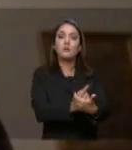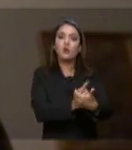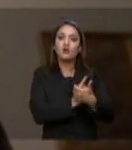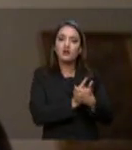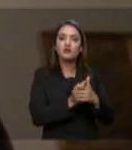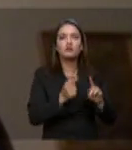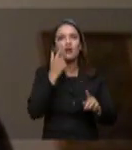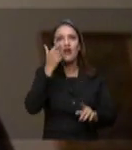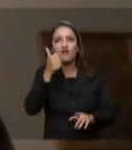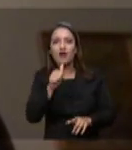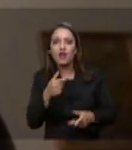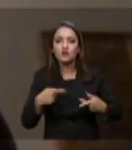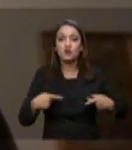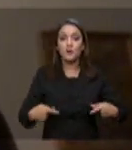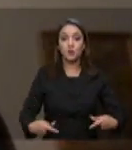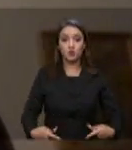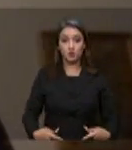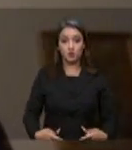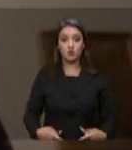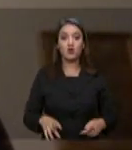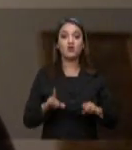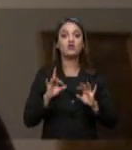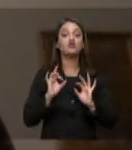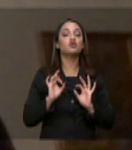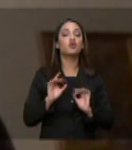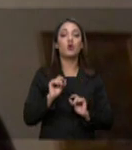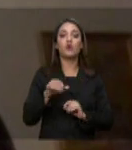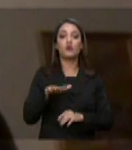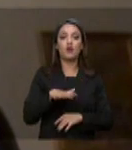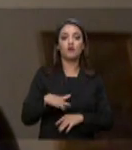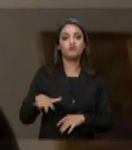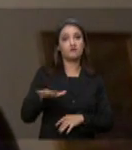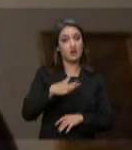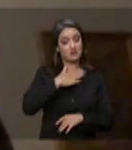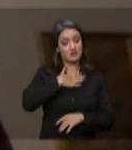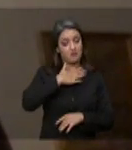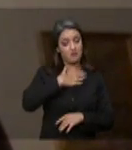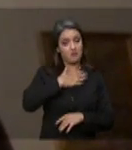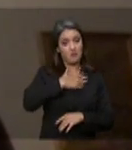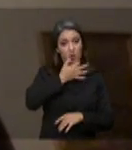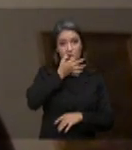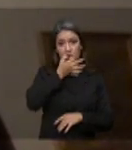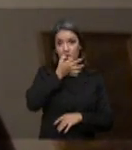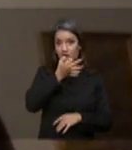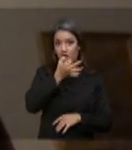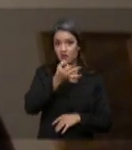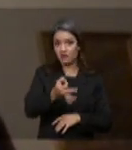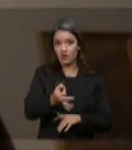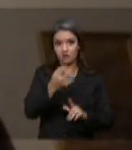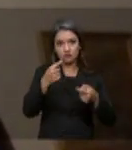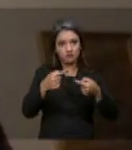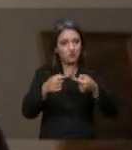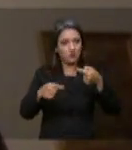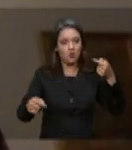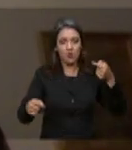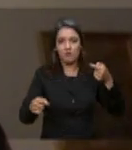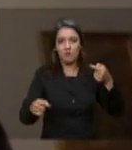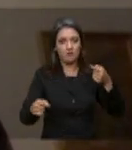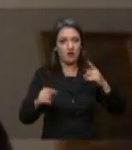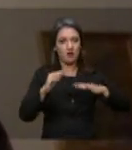conduta exclusivamente no espectro do que a meu ver não guarda relação